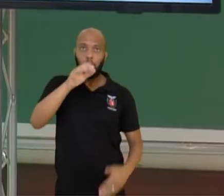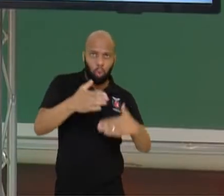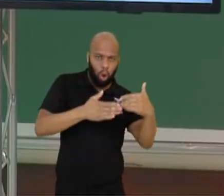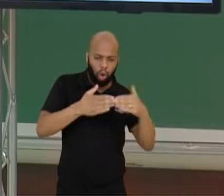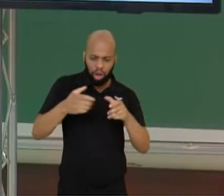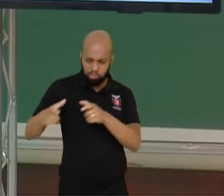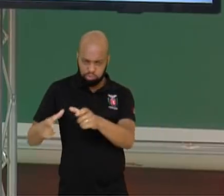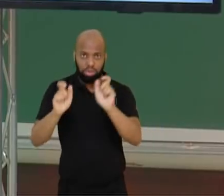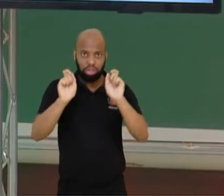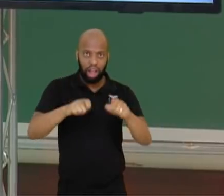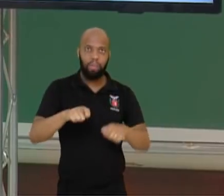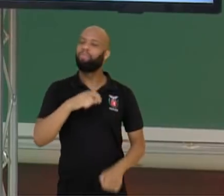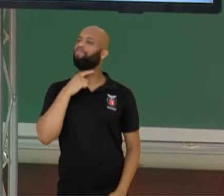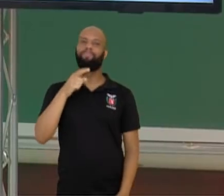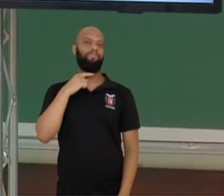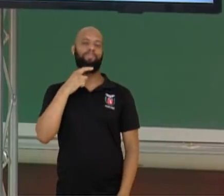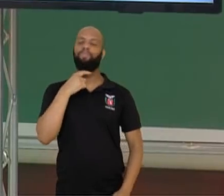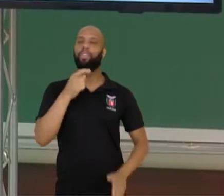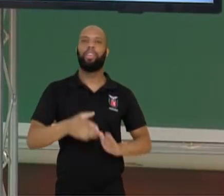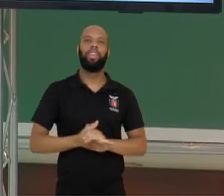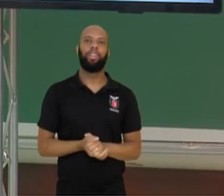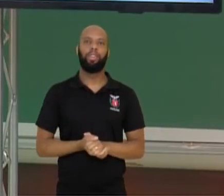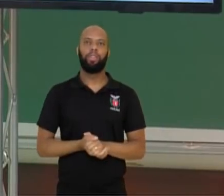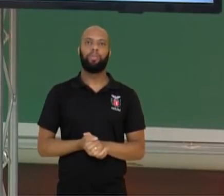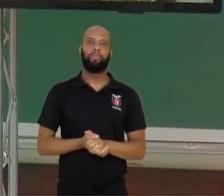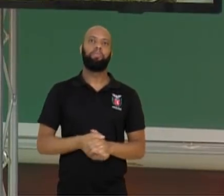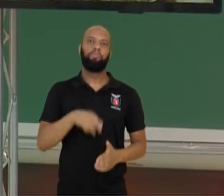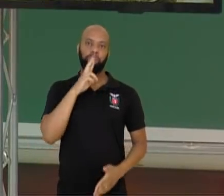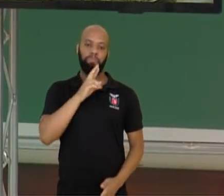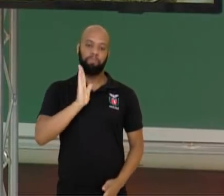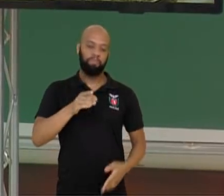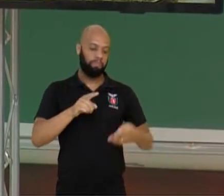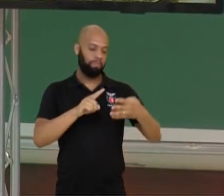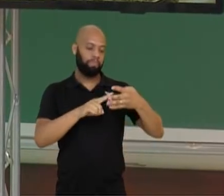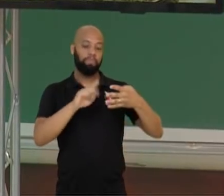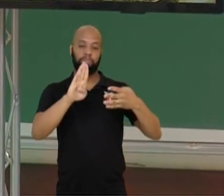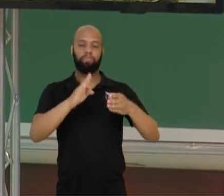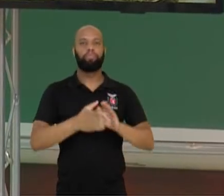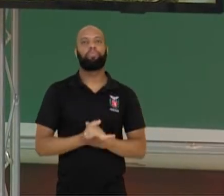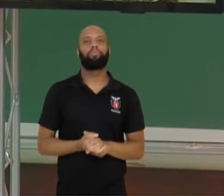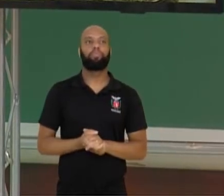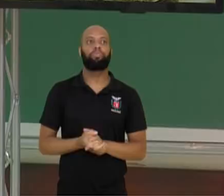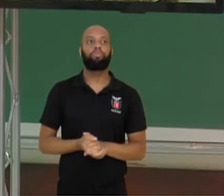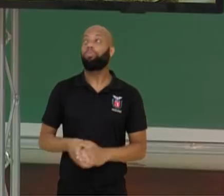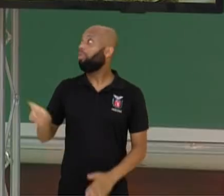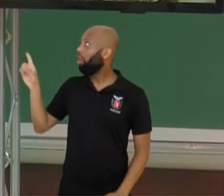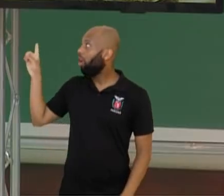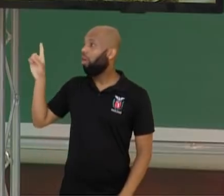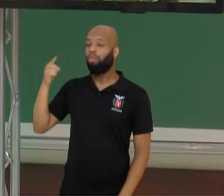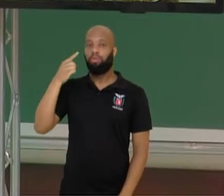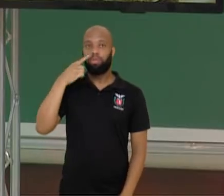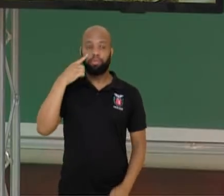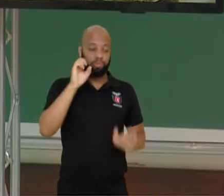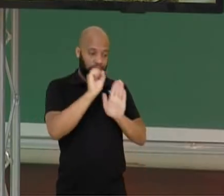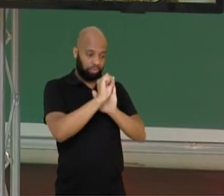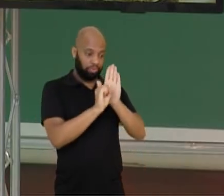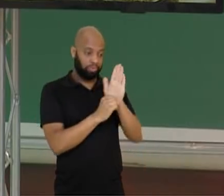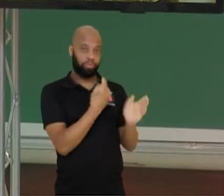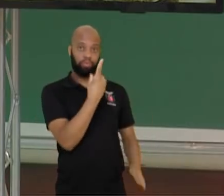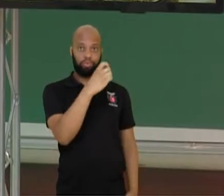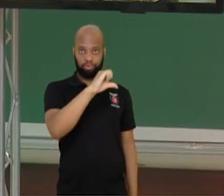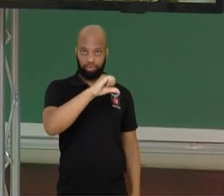posso construir uma estrutura dessas, tá? Então, a gente achou a resposta. Aqui no século XIX e século XX,